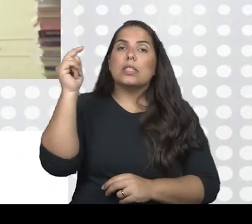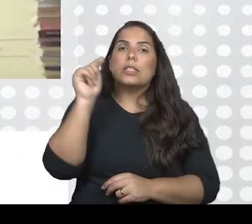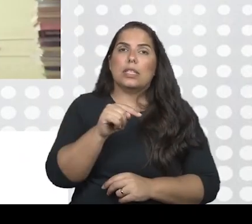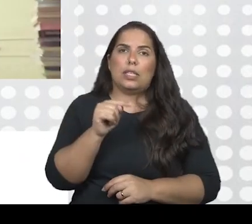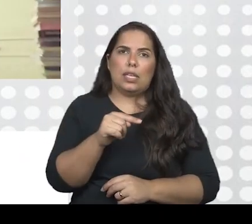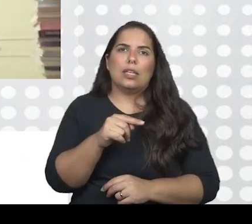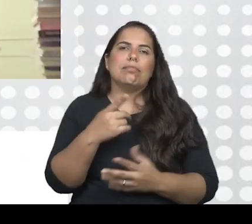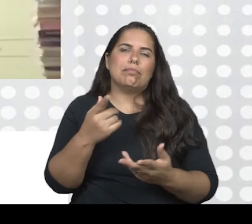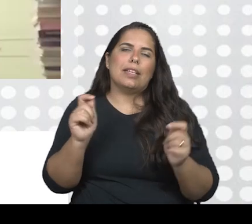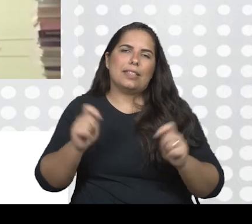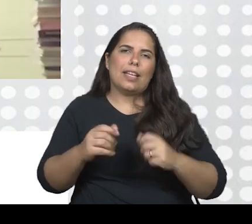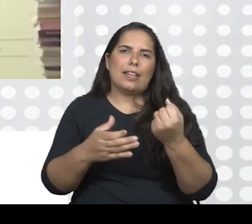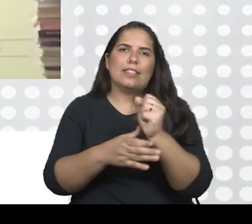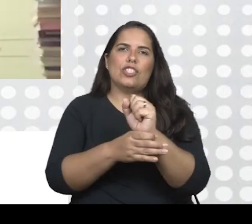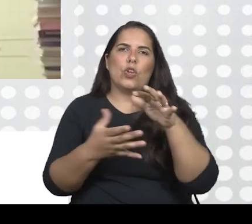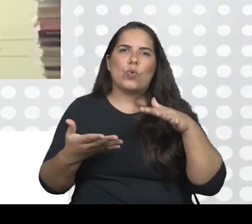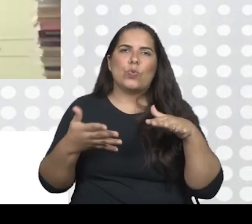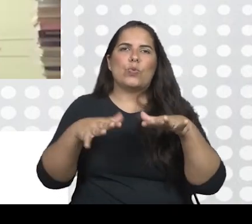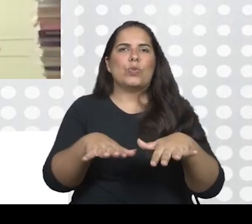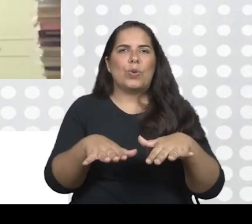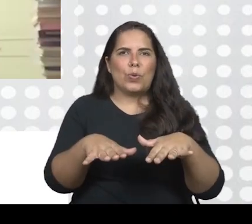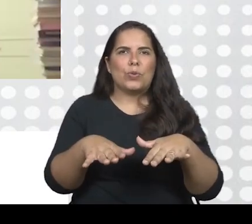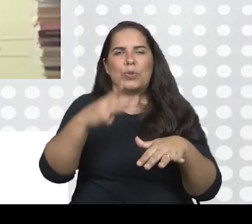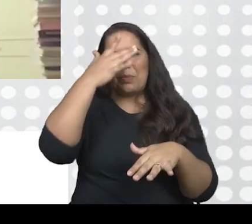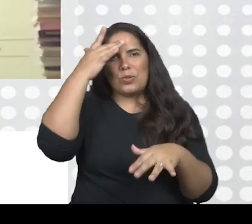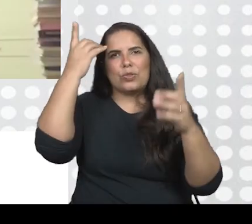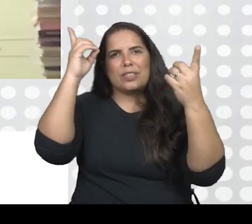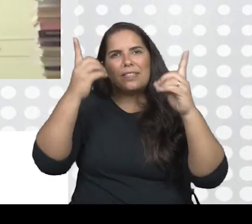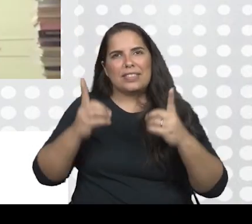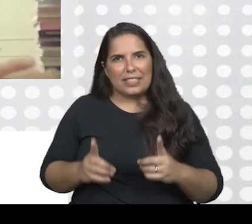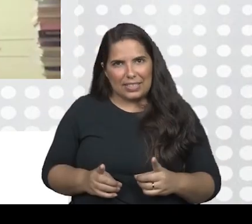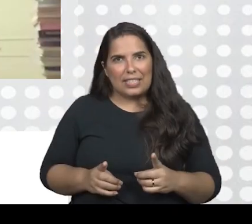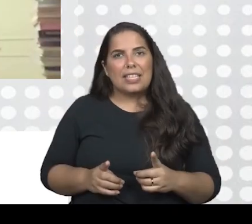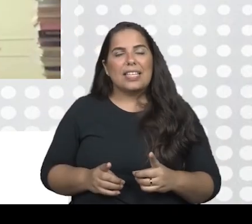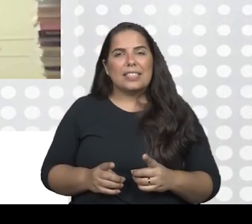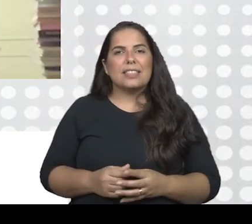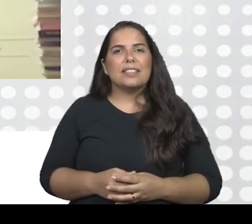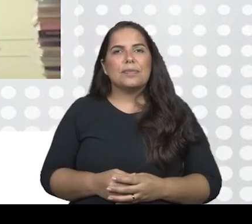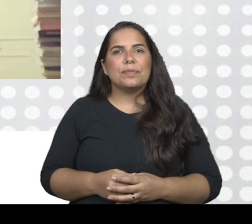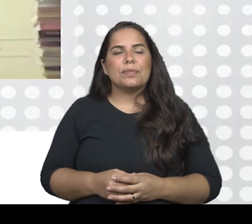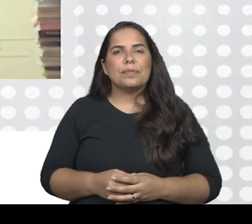importância dele para a garantia da inclusão de pessoas com deficiências com